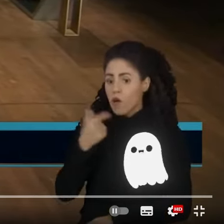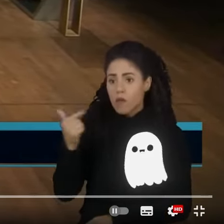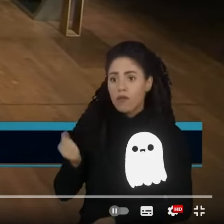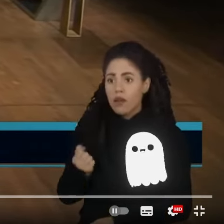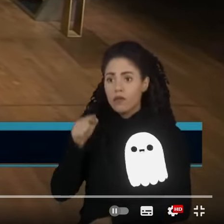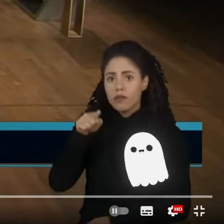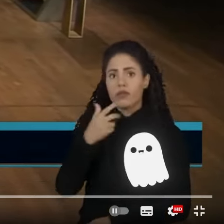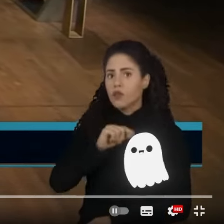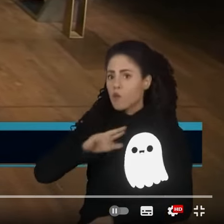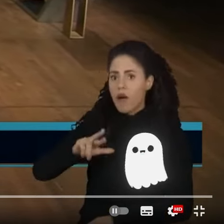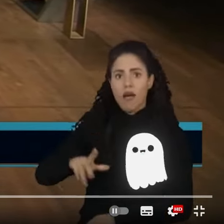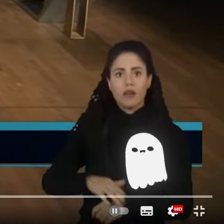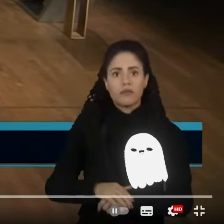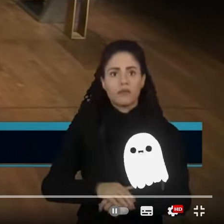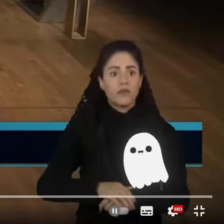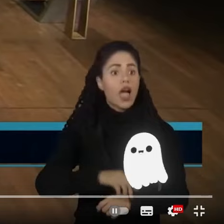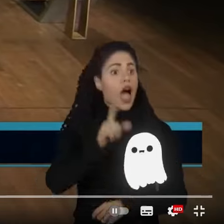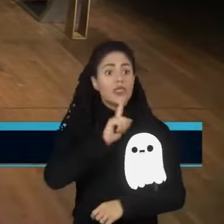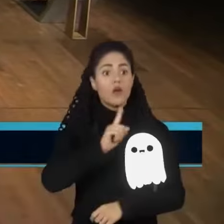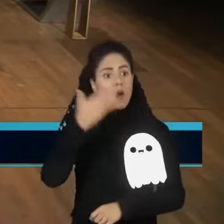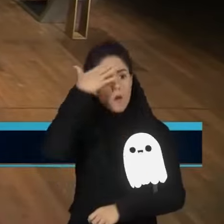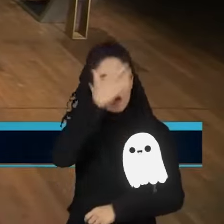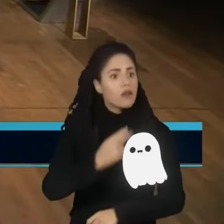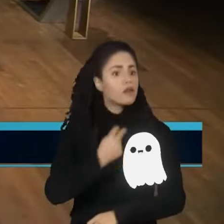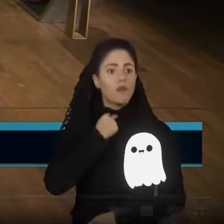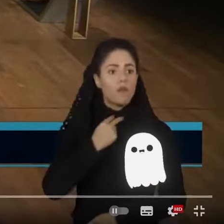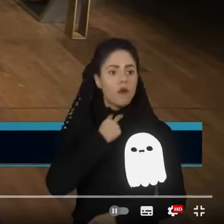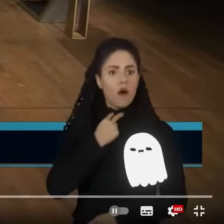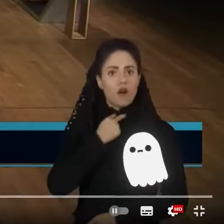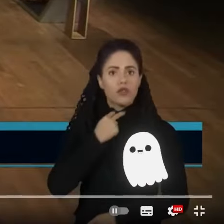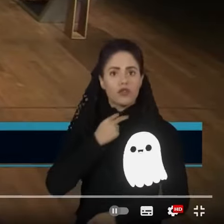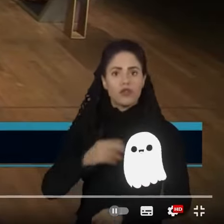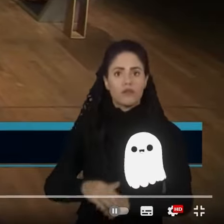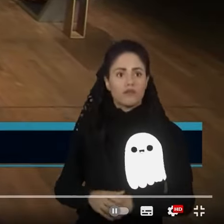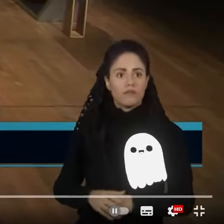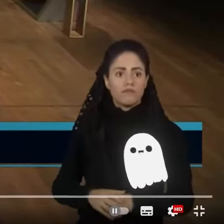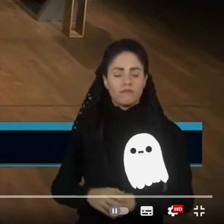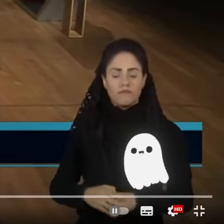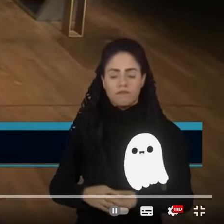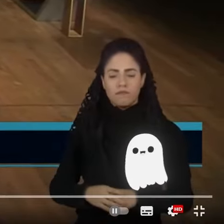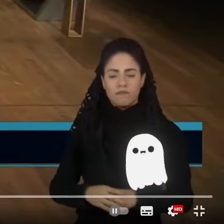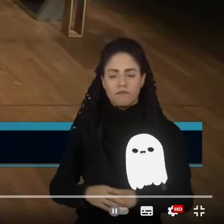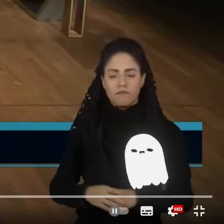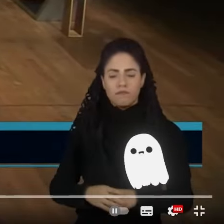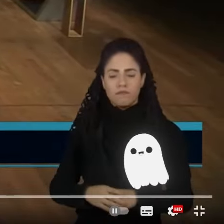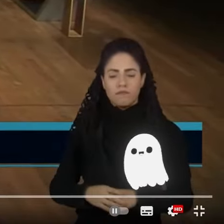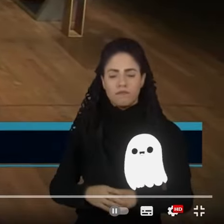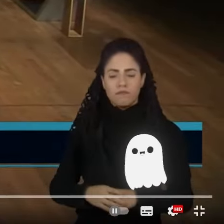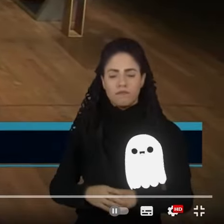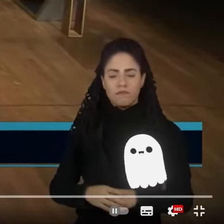Você não é não, homem. Datena. Olha. Vai. Não. Seu f...